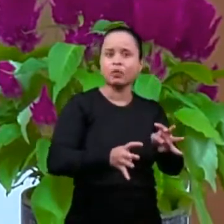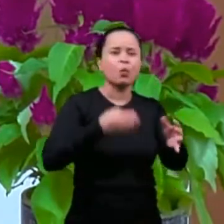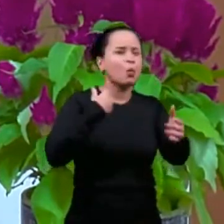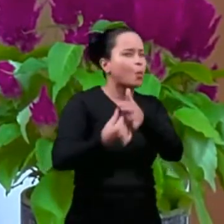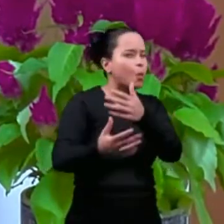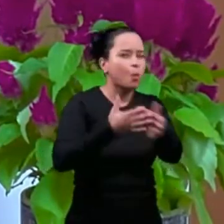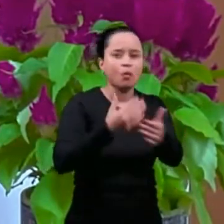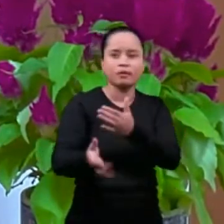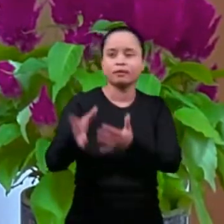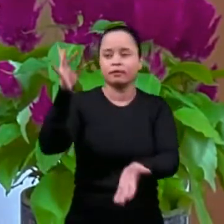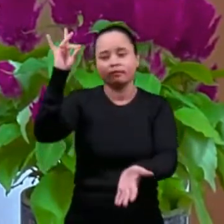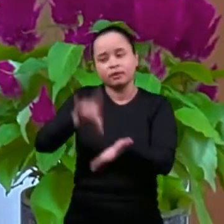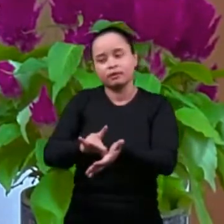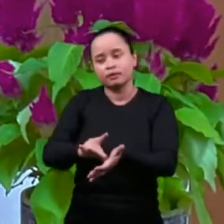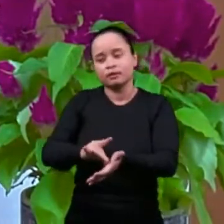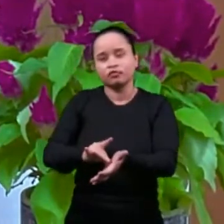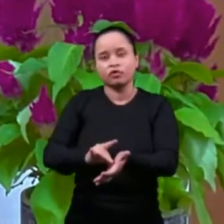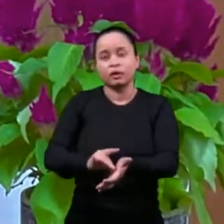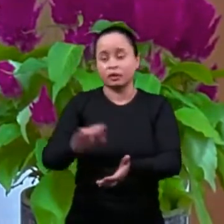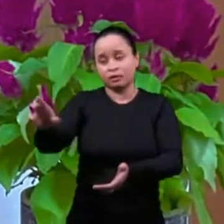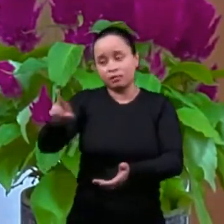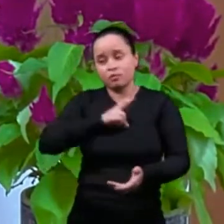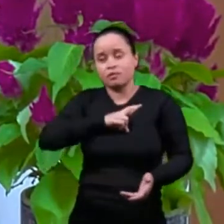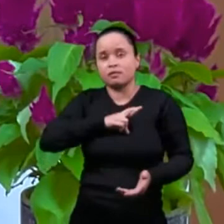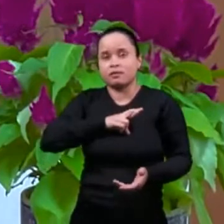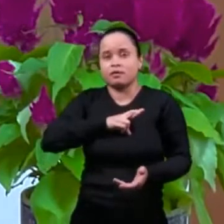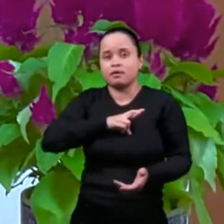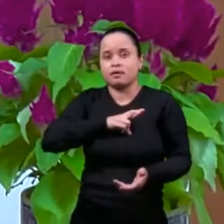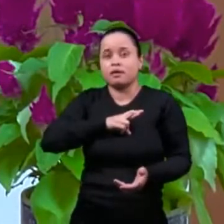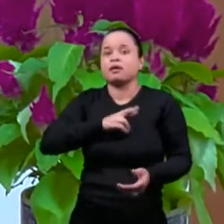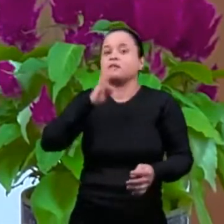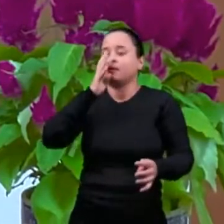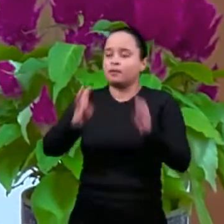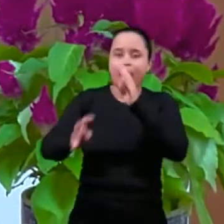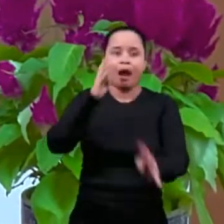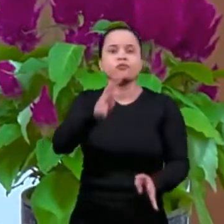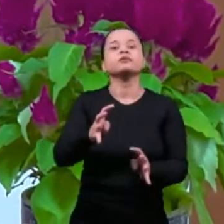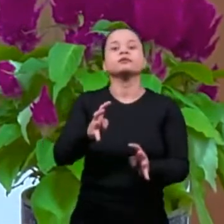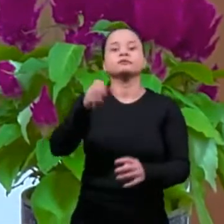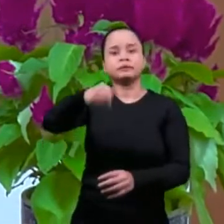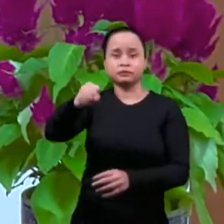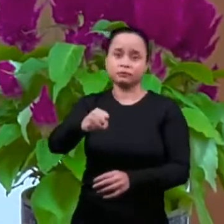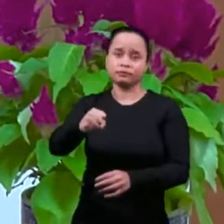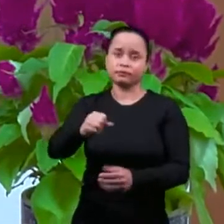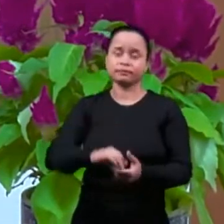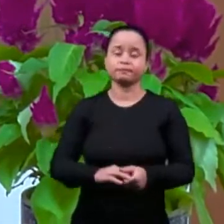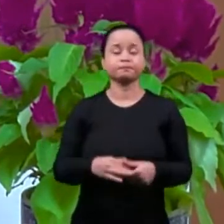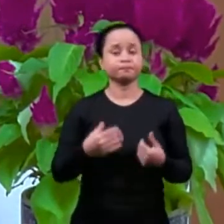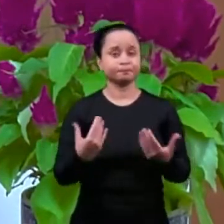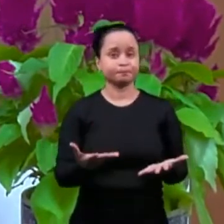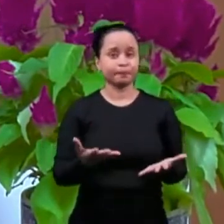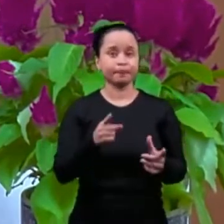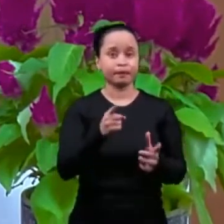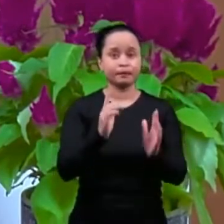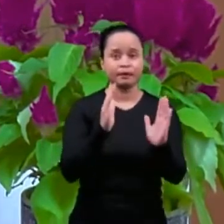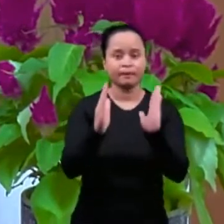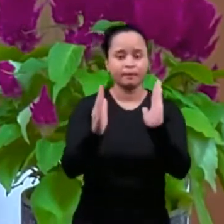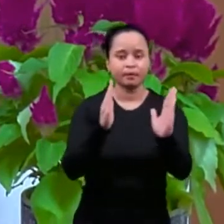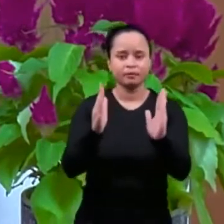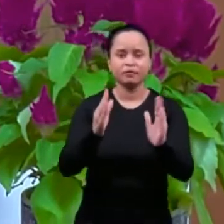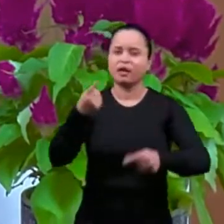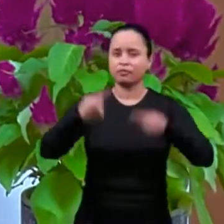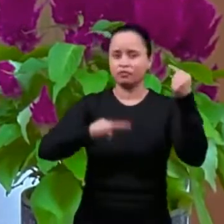dissesse, ele seria condenado. Meus irmãos, aquele período era um período onde se discutia a